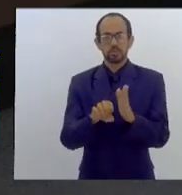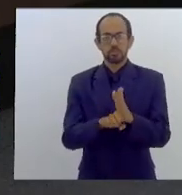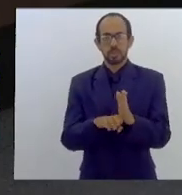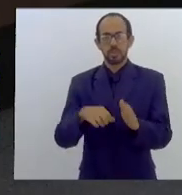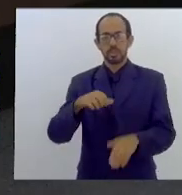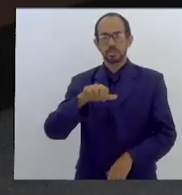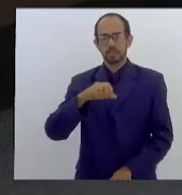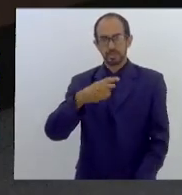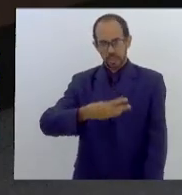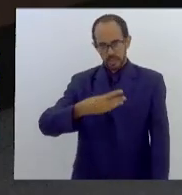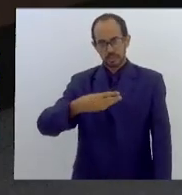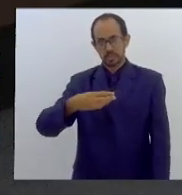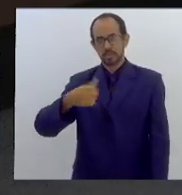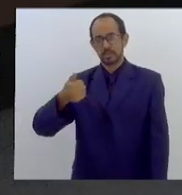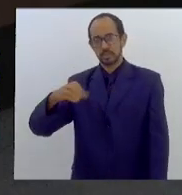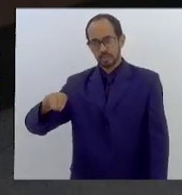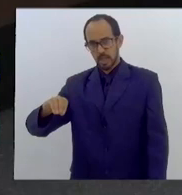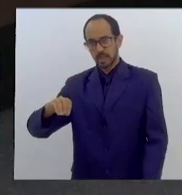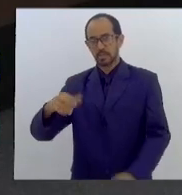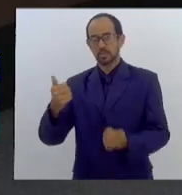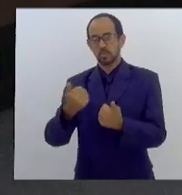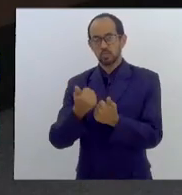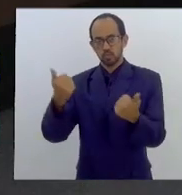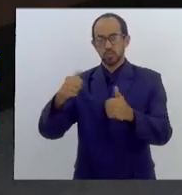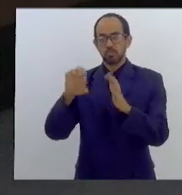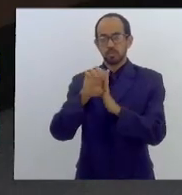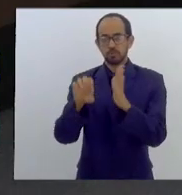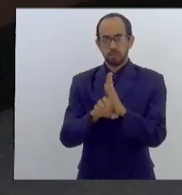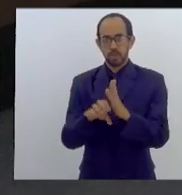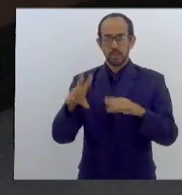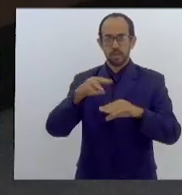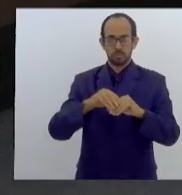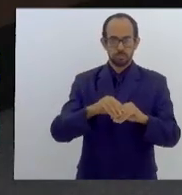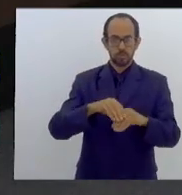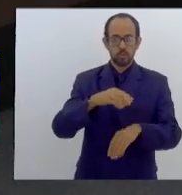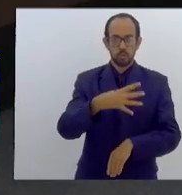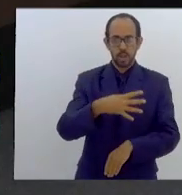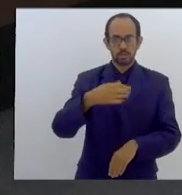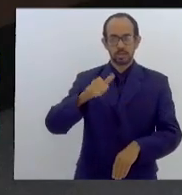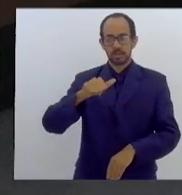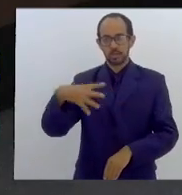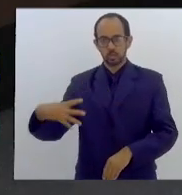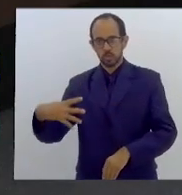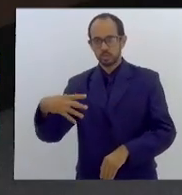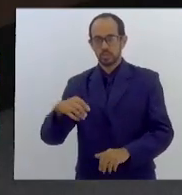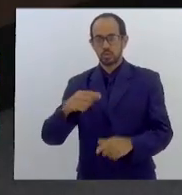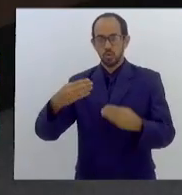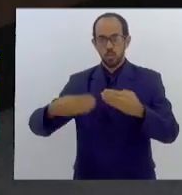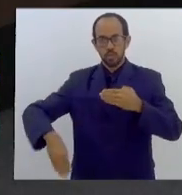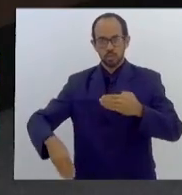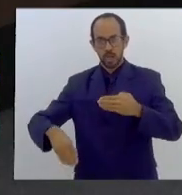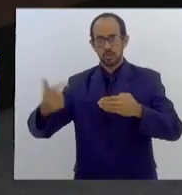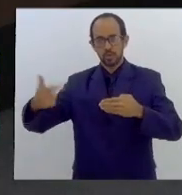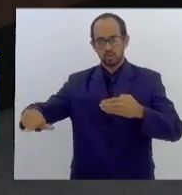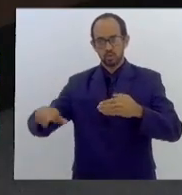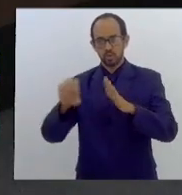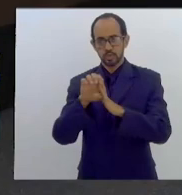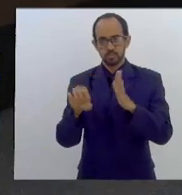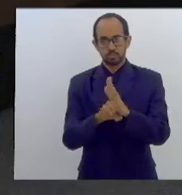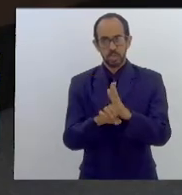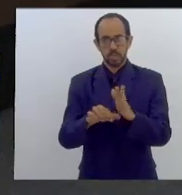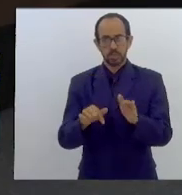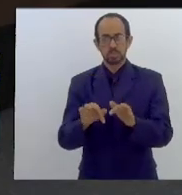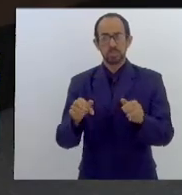10, favorável com subemenda aglutinativa às emendas 4 e 14, contrário às demais emendas, concluindo